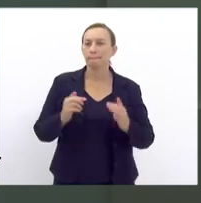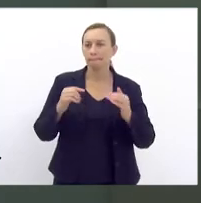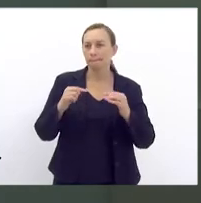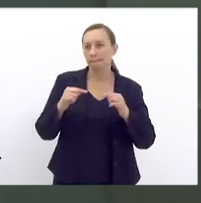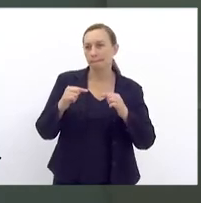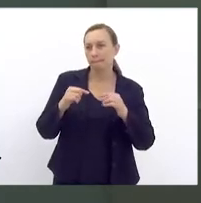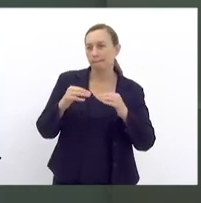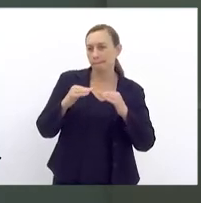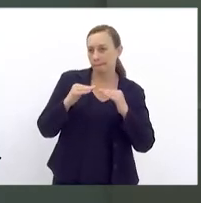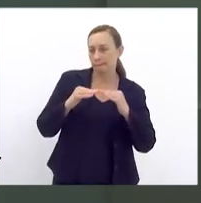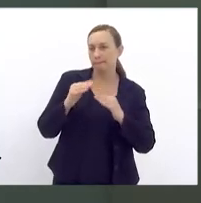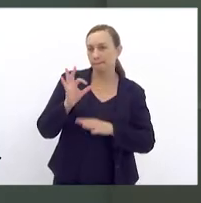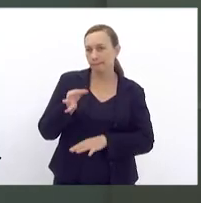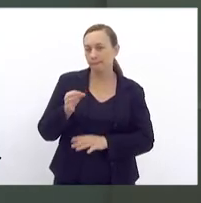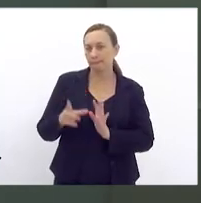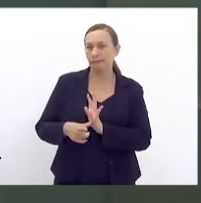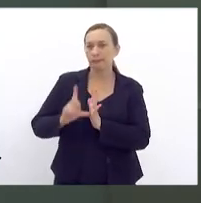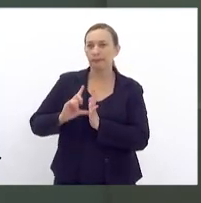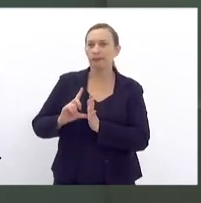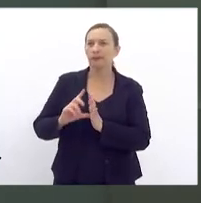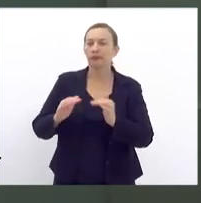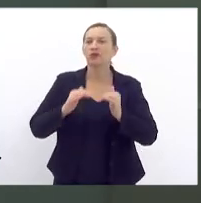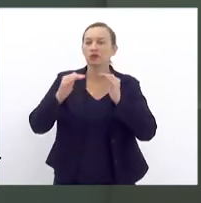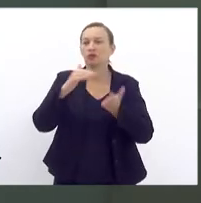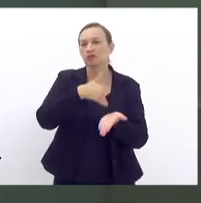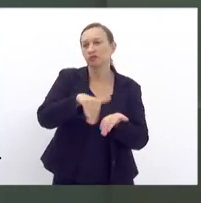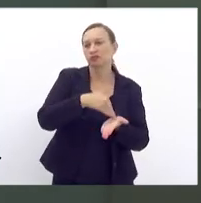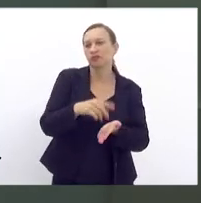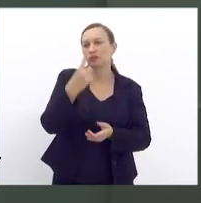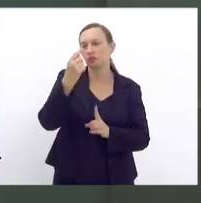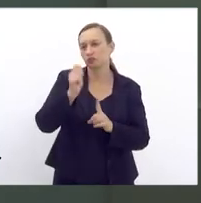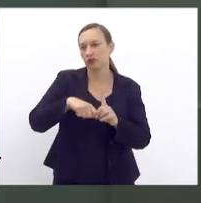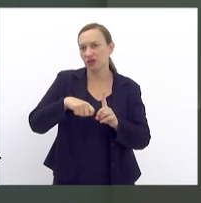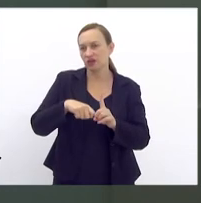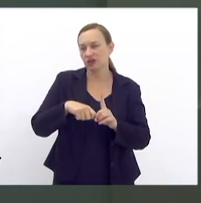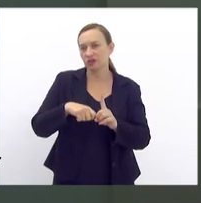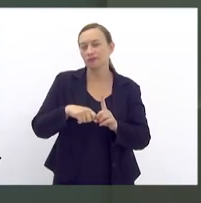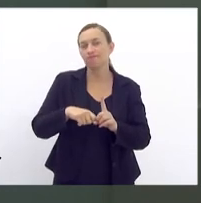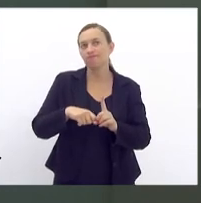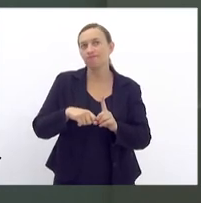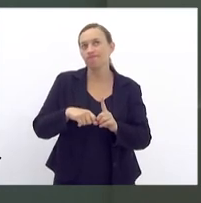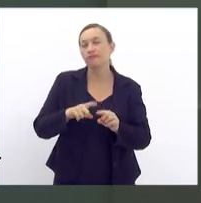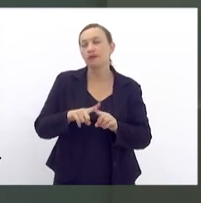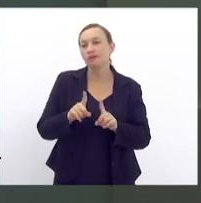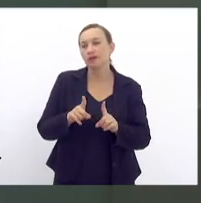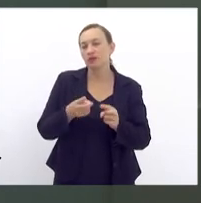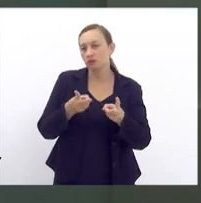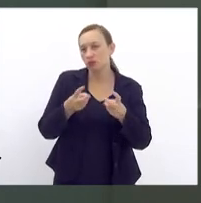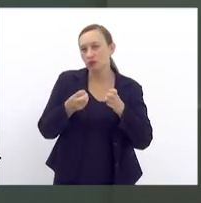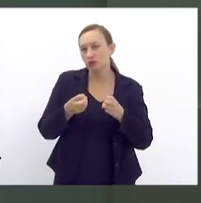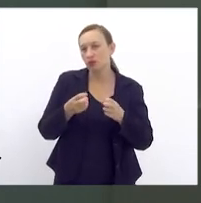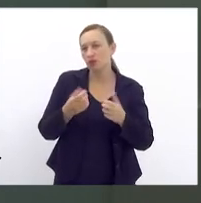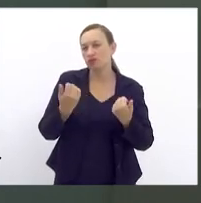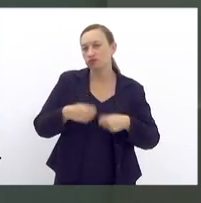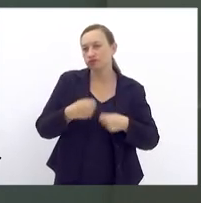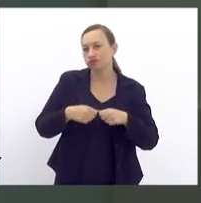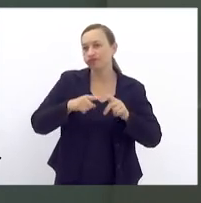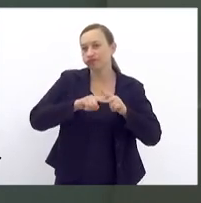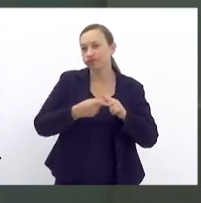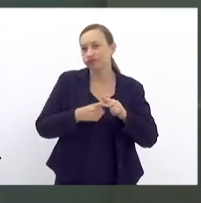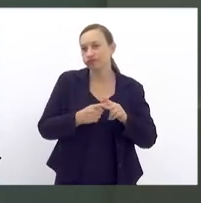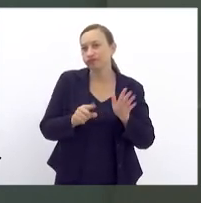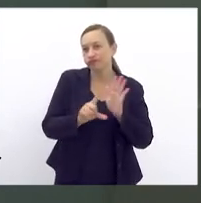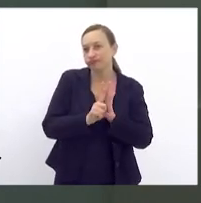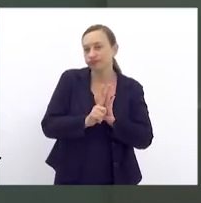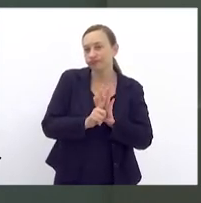a gente está na subsecretaria ali a cerca de um mês mais ou menos mas a gente também identificou a necessidade de regulamentação da